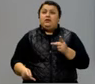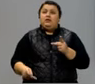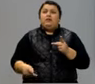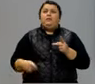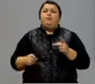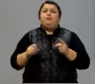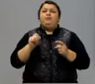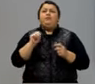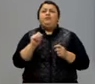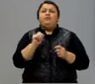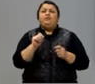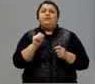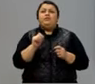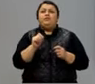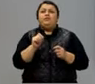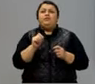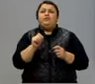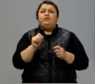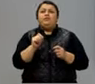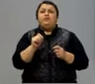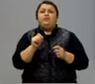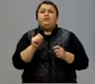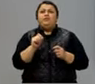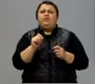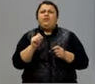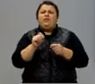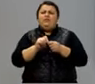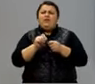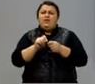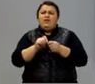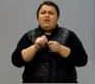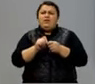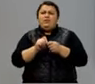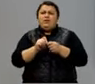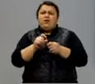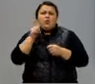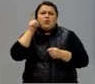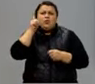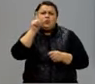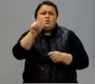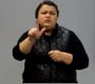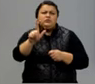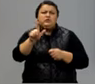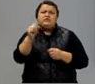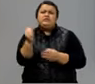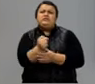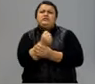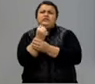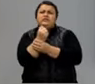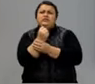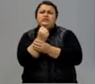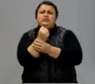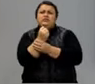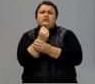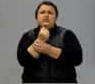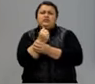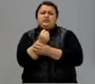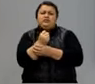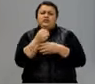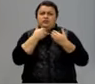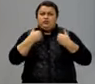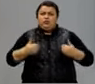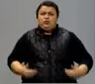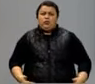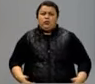humano a produzir anticorpos para combater e prevenir a doença. Uma vantagem da vacina em relação ao tratamento